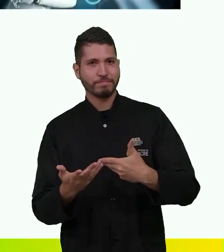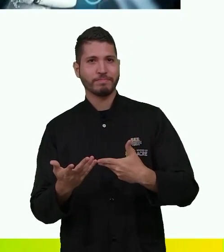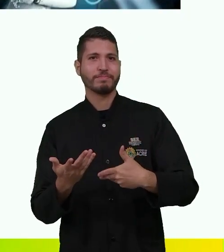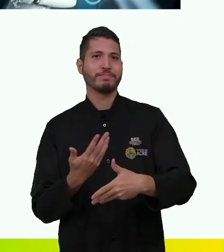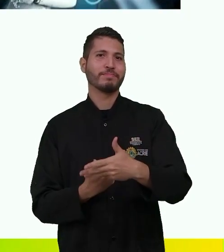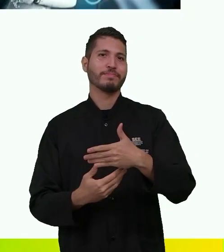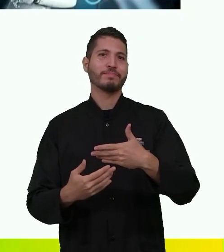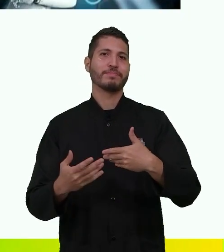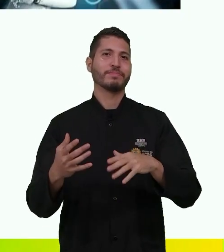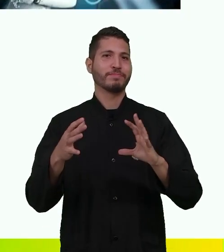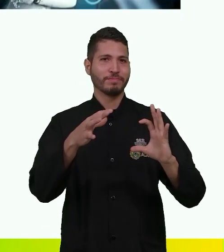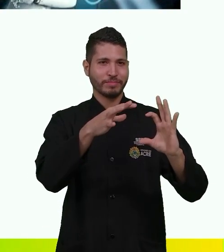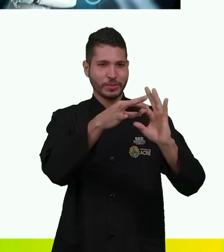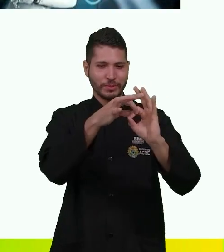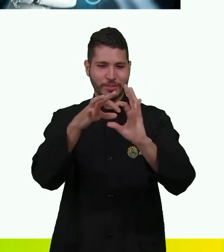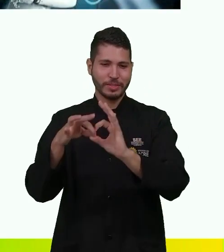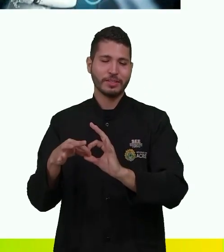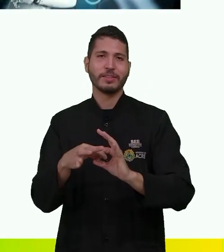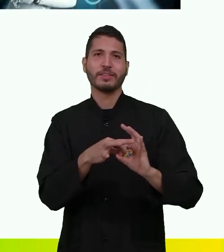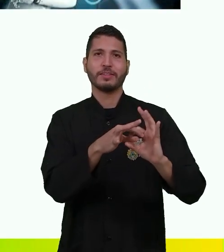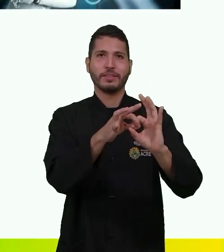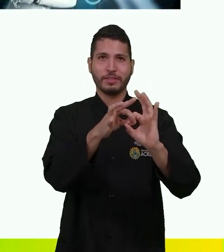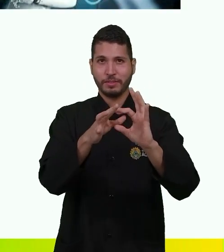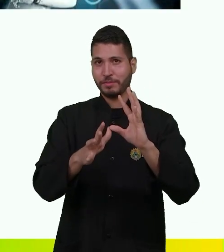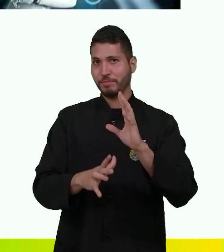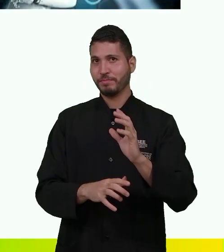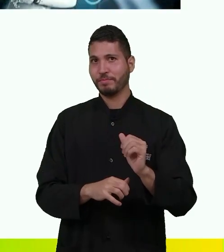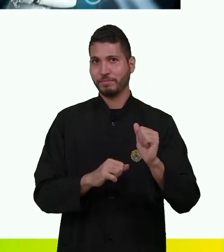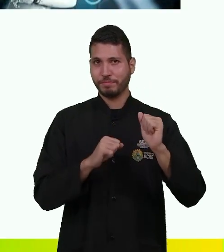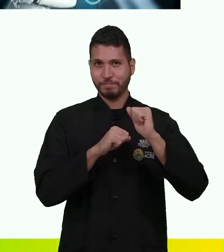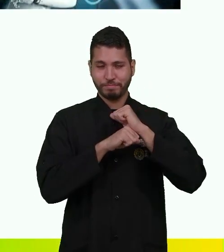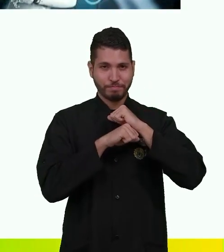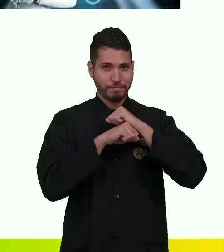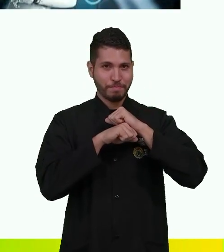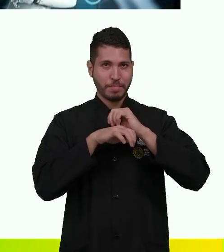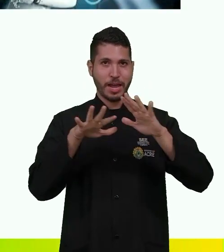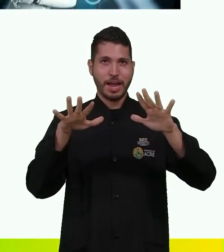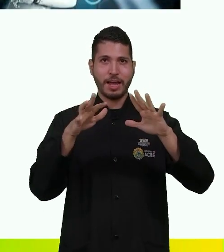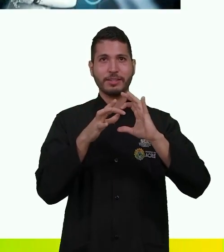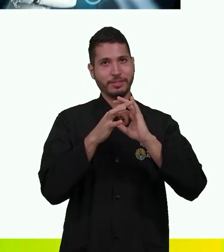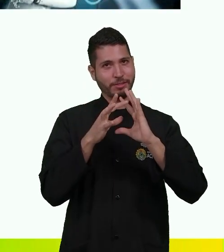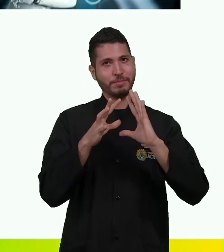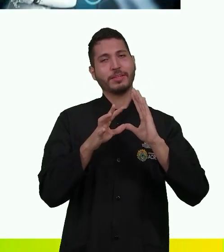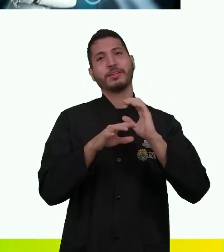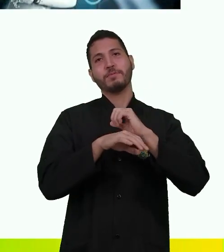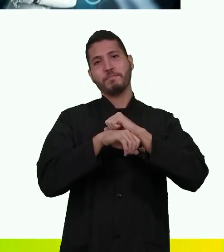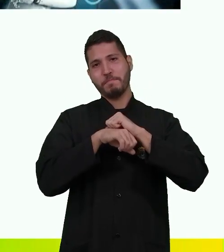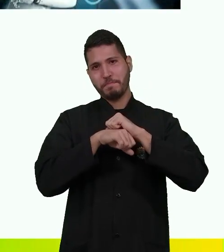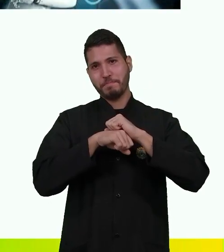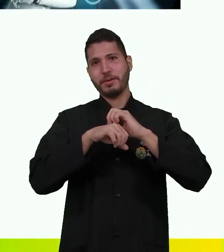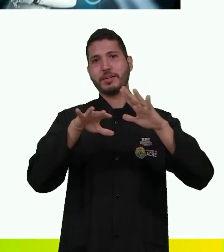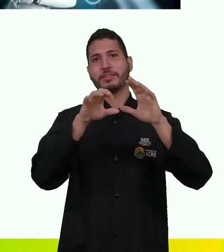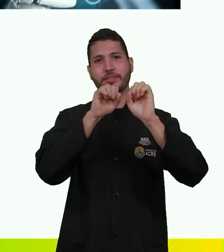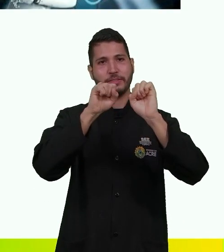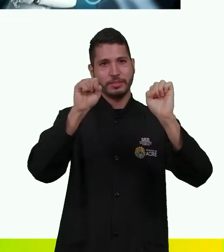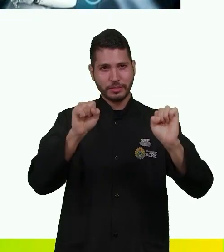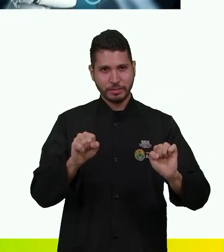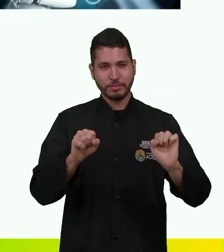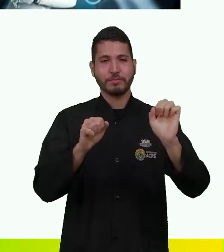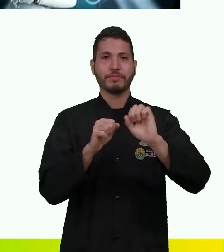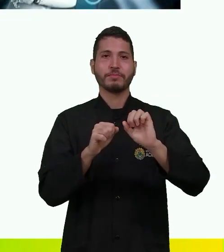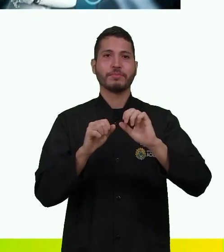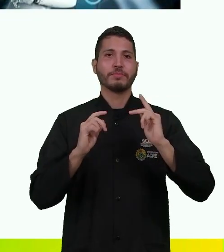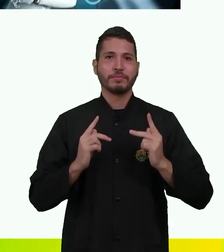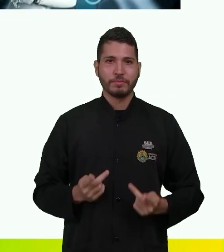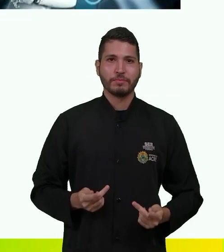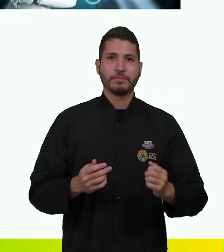com outras áreas tecnológicas e permitindo um avanço sistêmico da produtividade humana. Além de ser aplicado